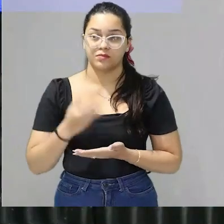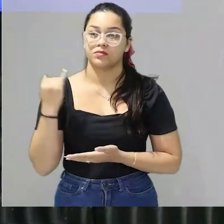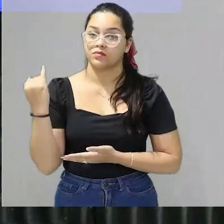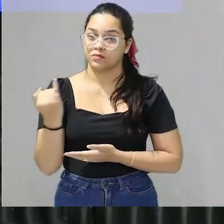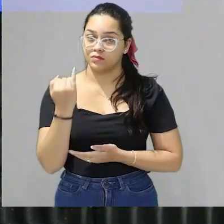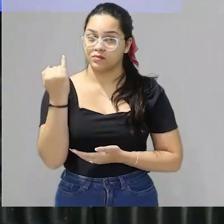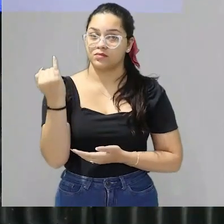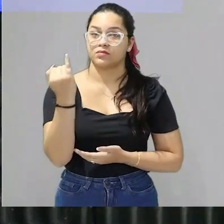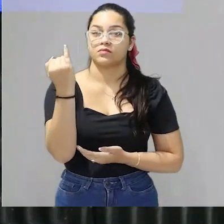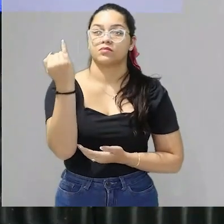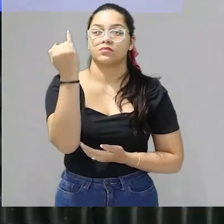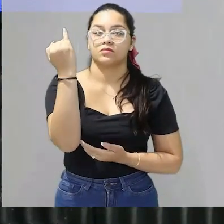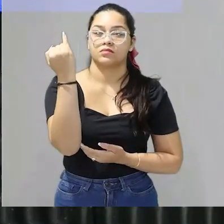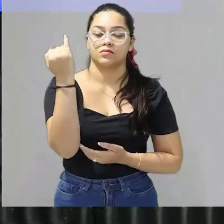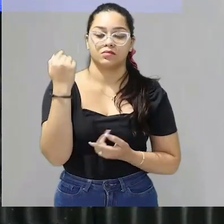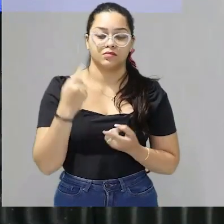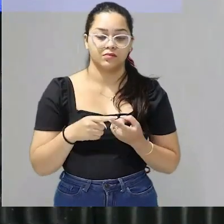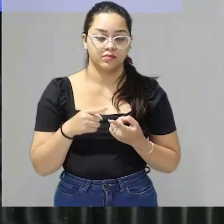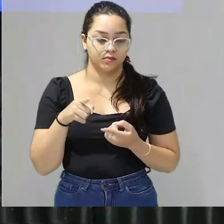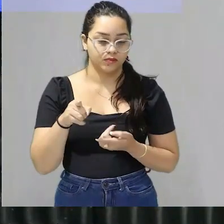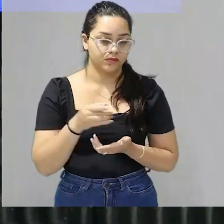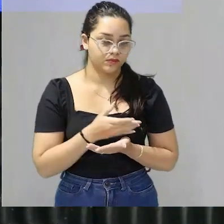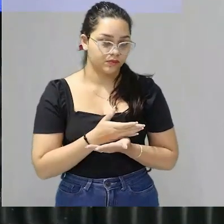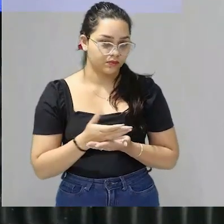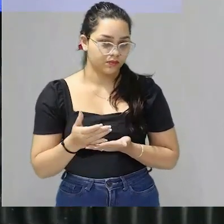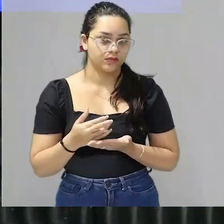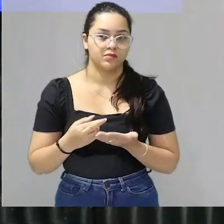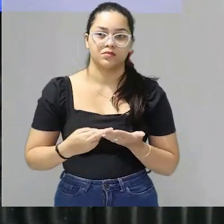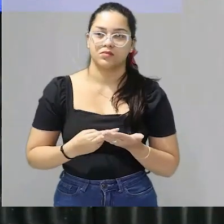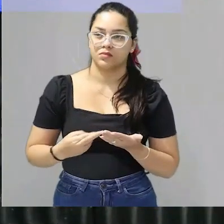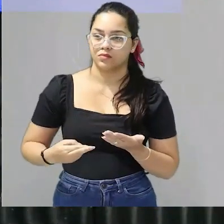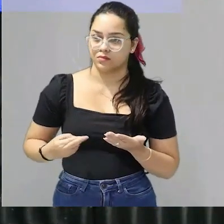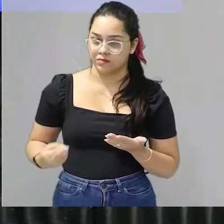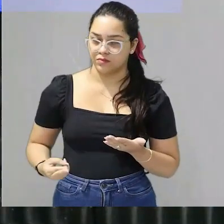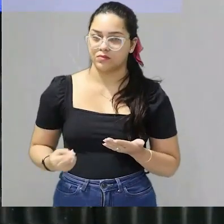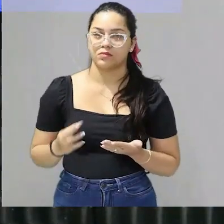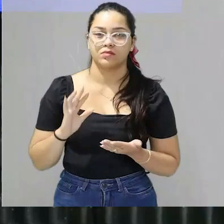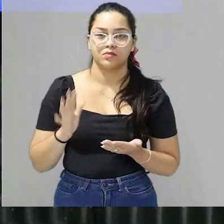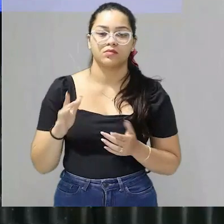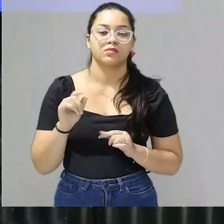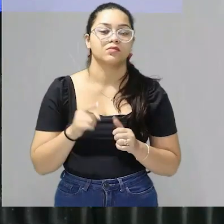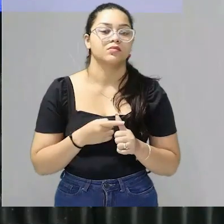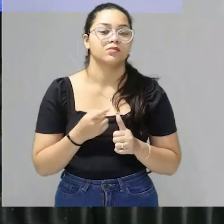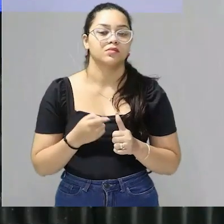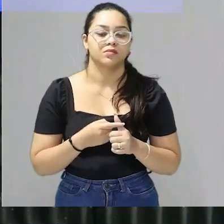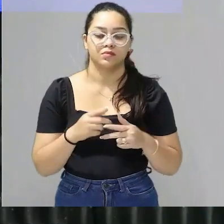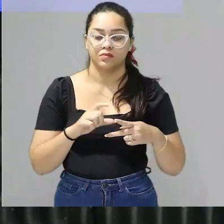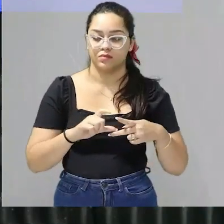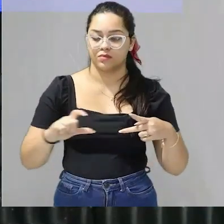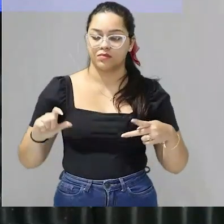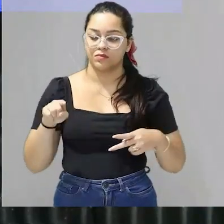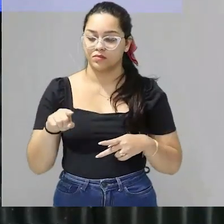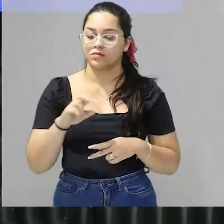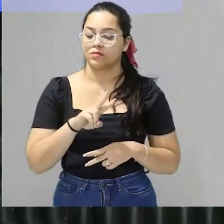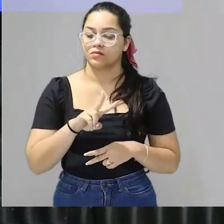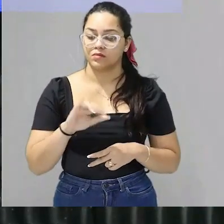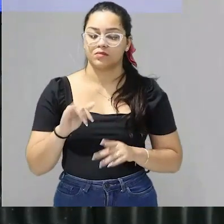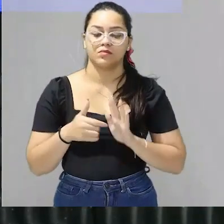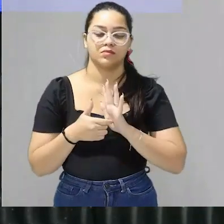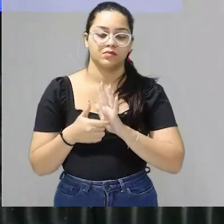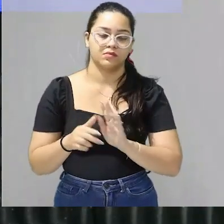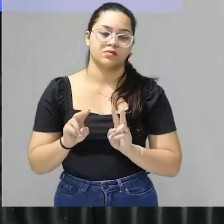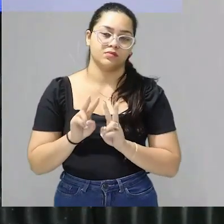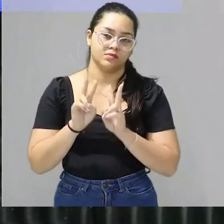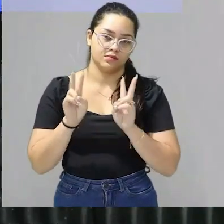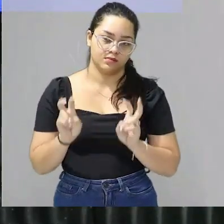importância logo quando você iniciar a redação logo no primeiro parágrafo você vai apresentar o